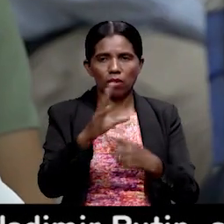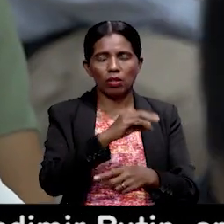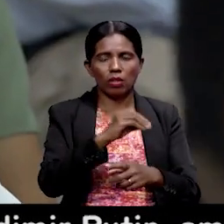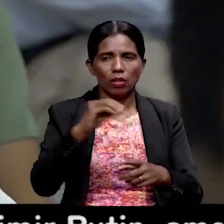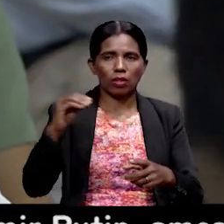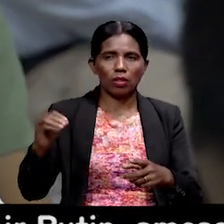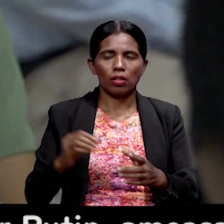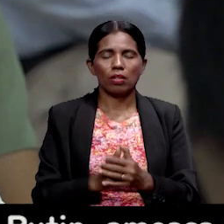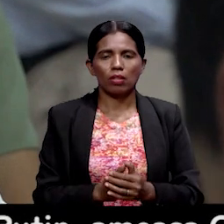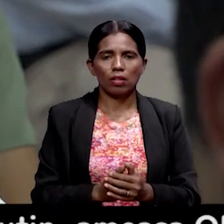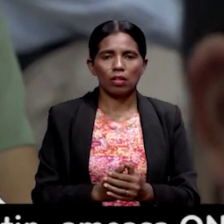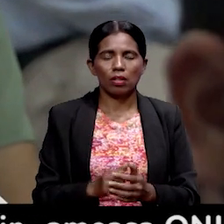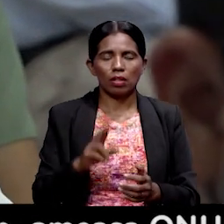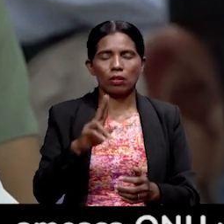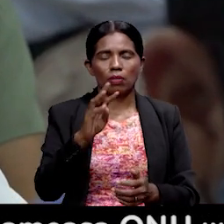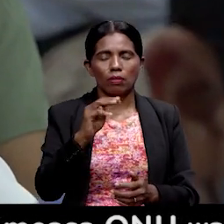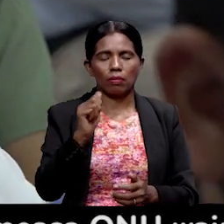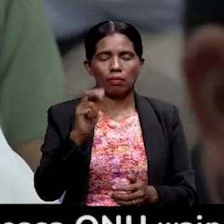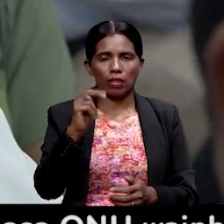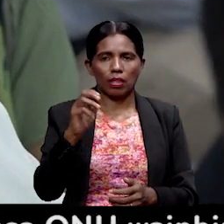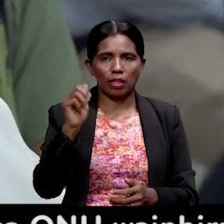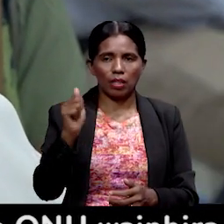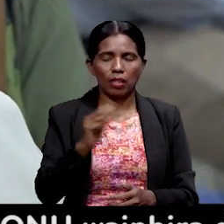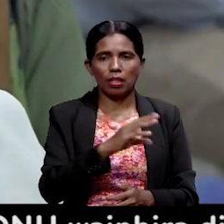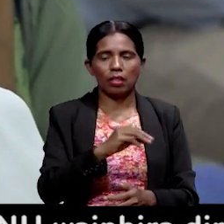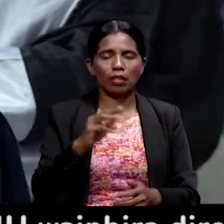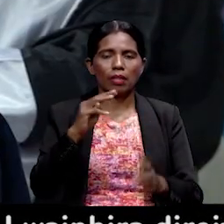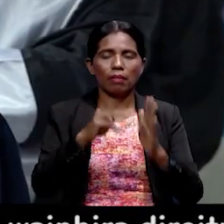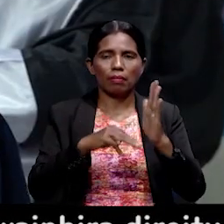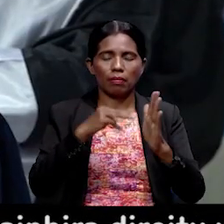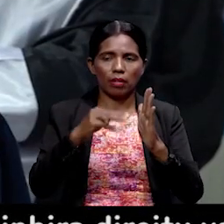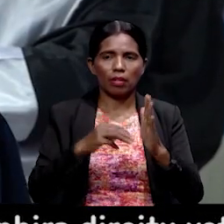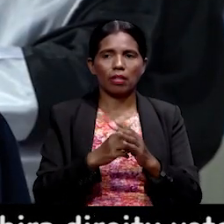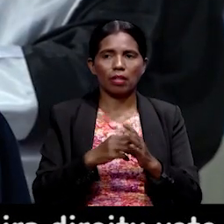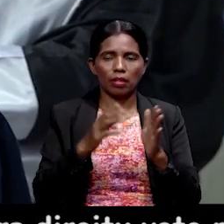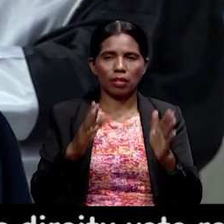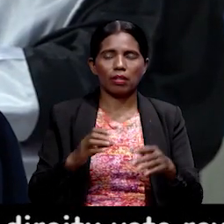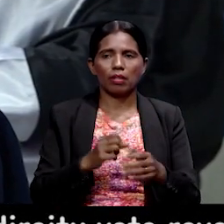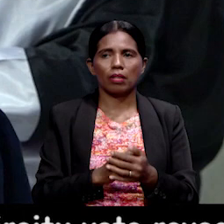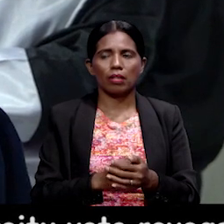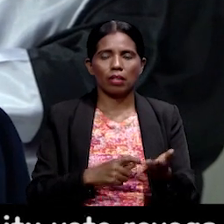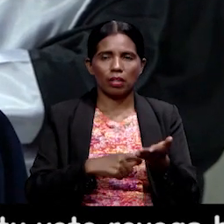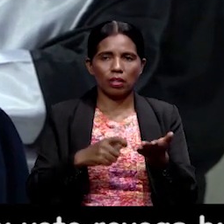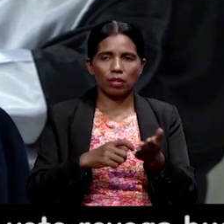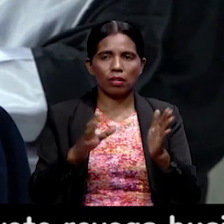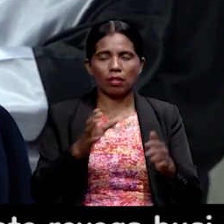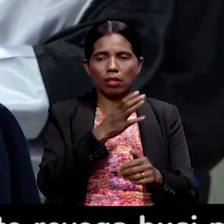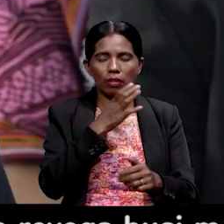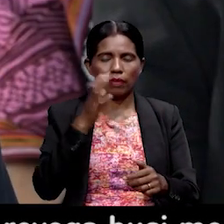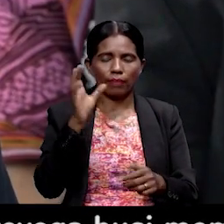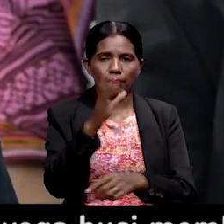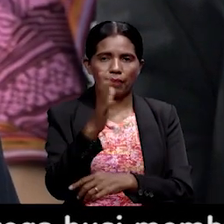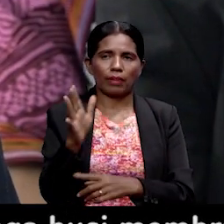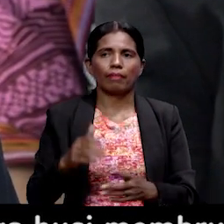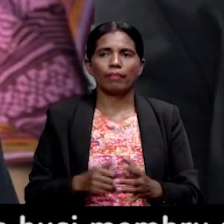Faculdade Ciência e Humanas, Faculdade Ciência Médica, no Faculdade Engenharia Técnica Agrícola. Fatin